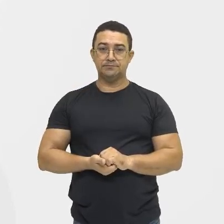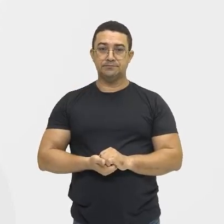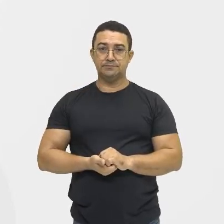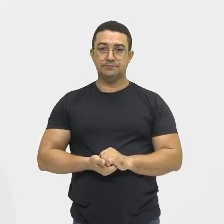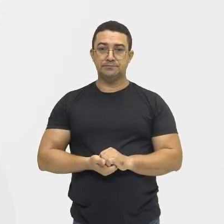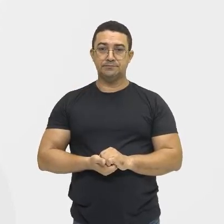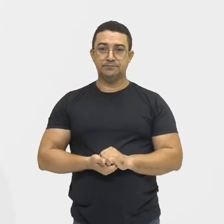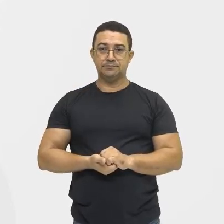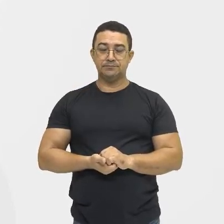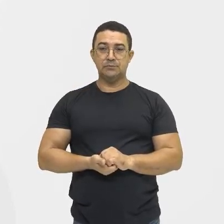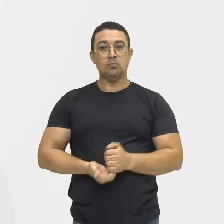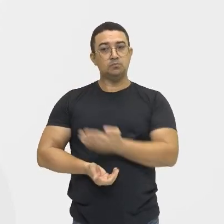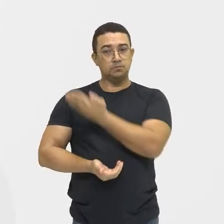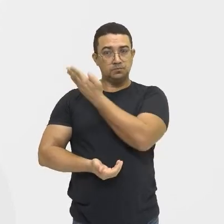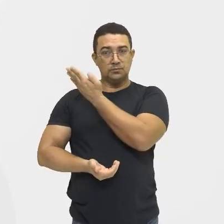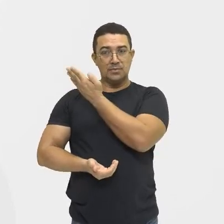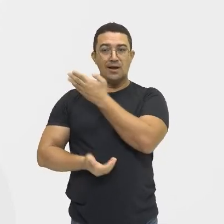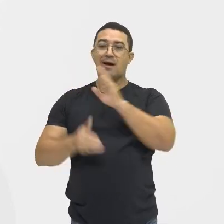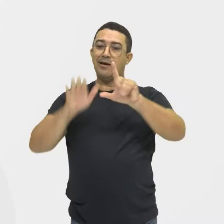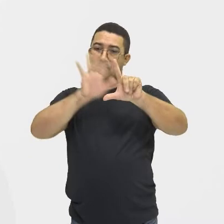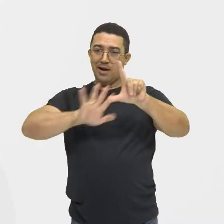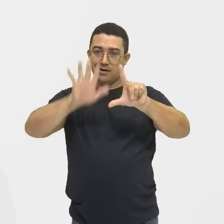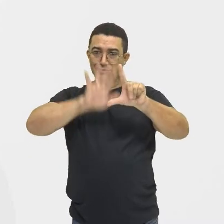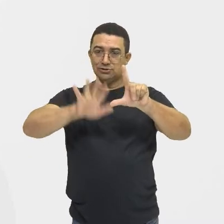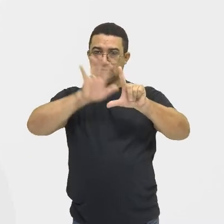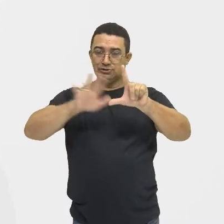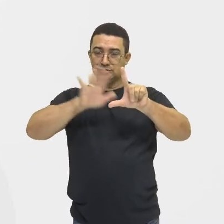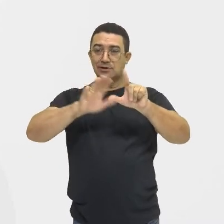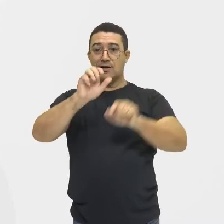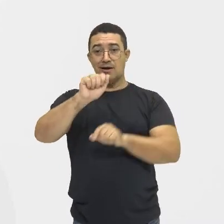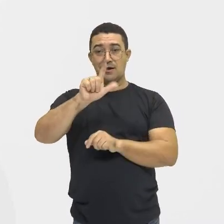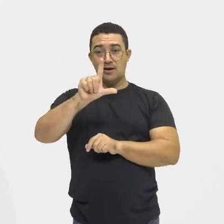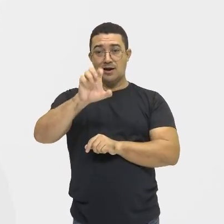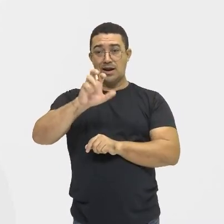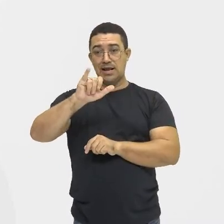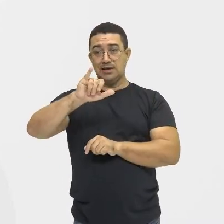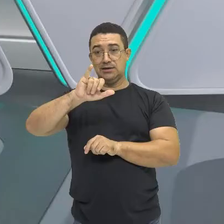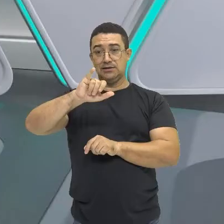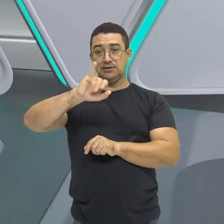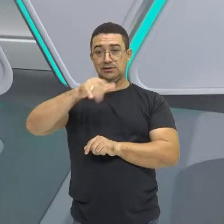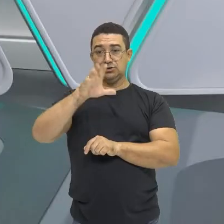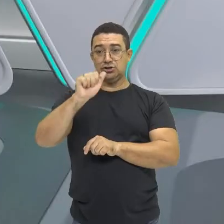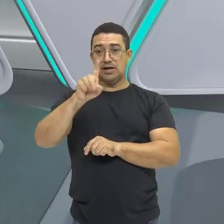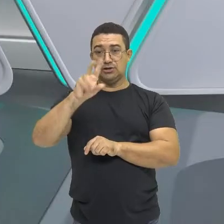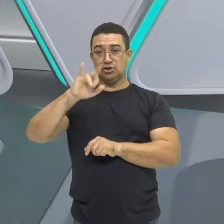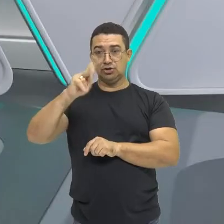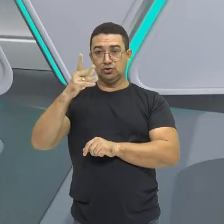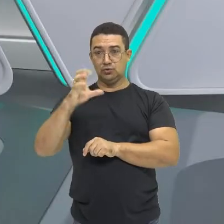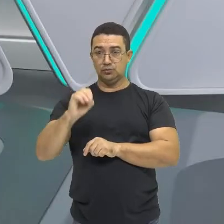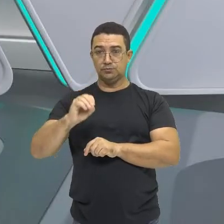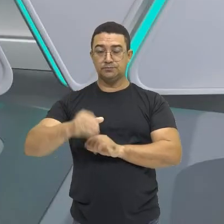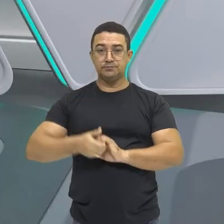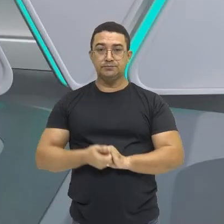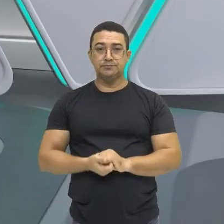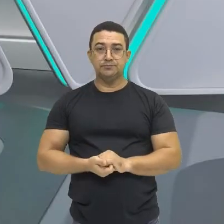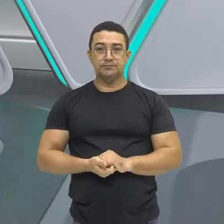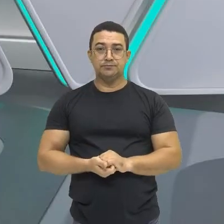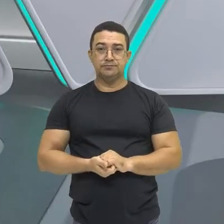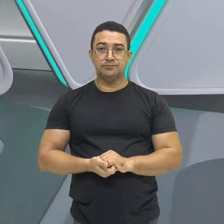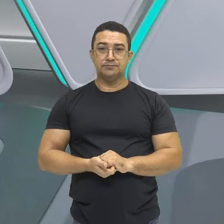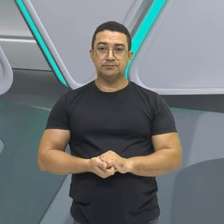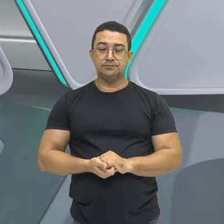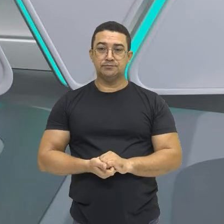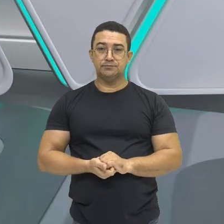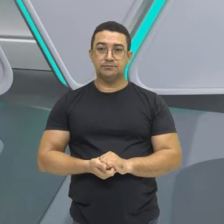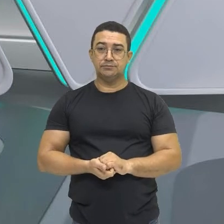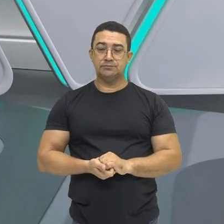vocês a imagem dele, que é o Aleijadinho, tá? Então eu trouxe para vocês aqui,